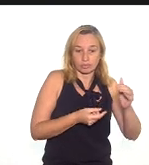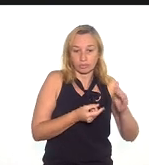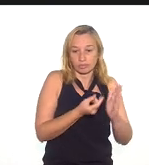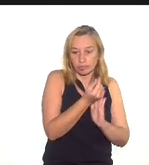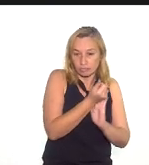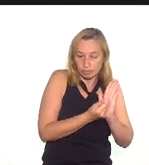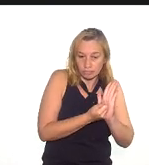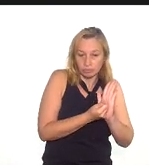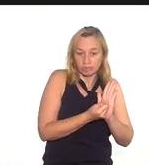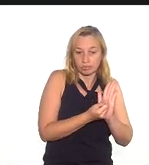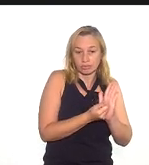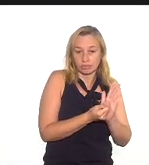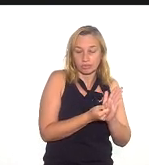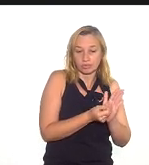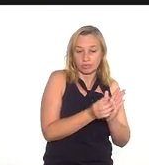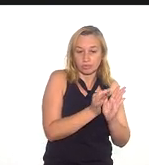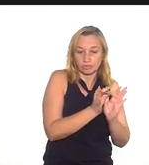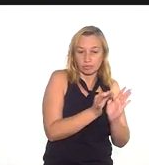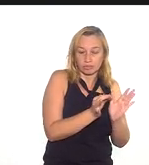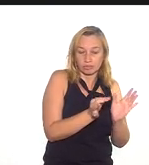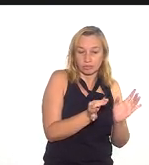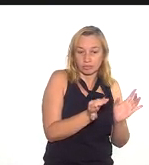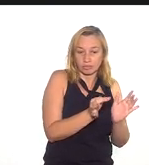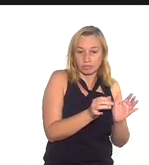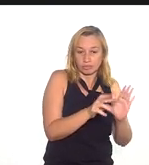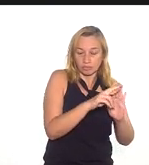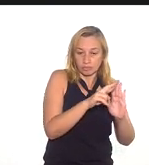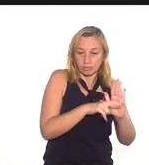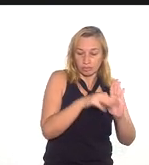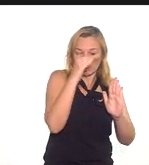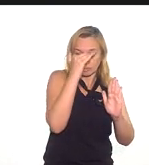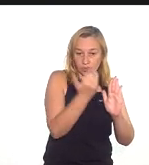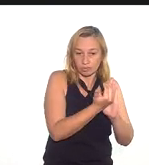permitido para um projeto de P&D no regulamento da ANP.